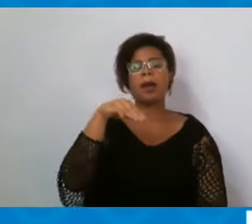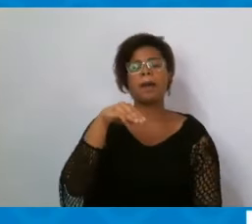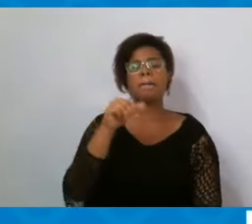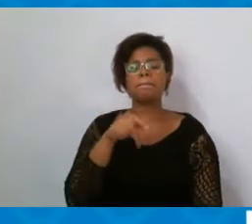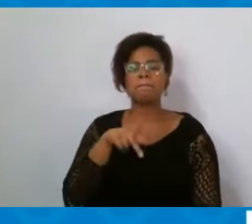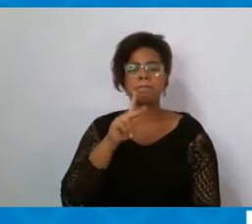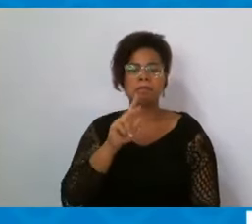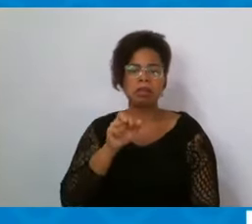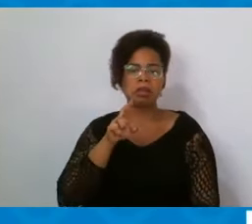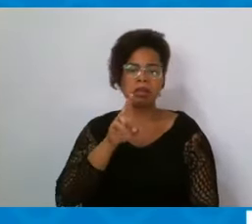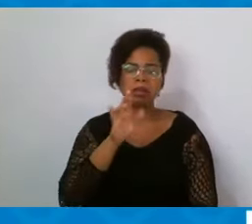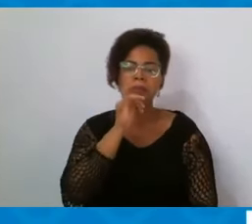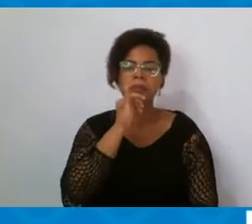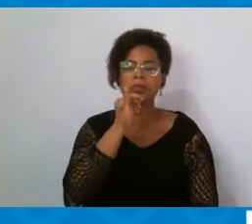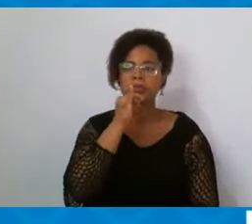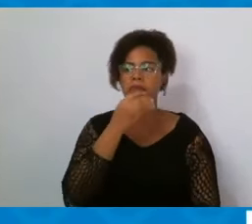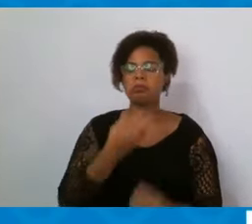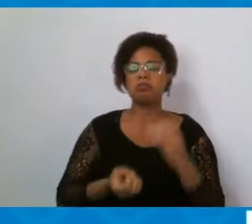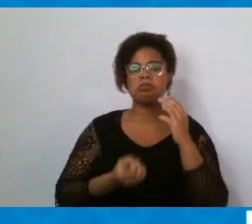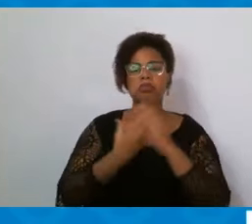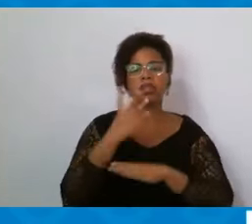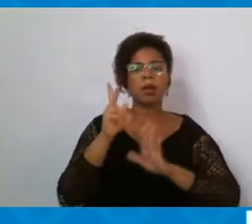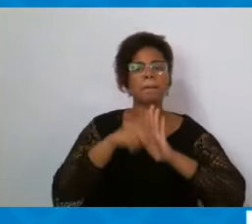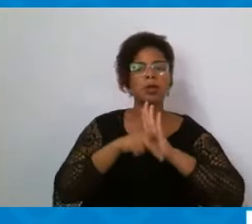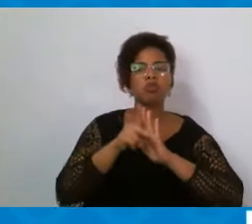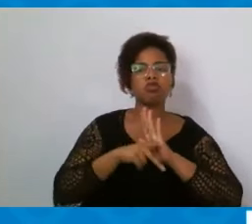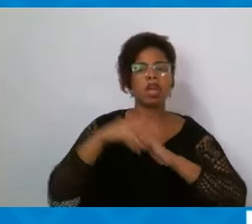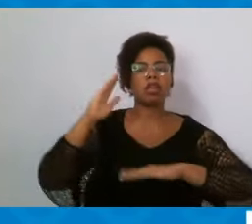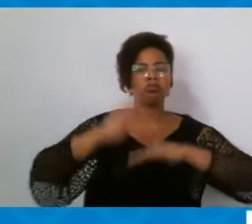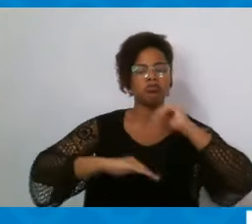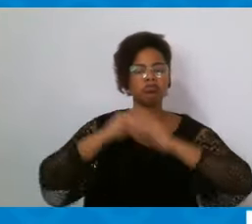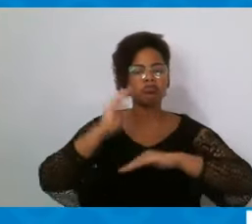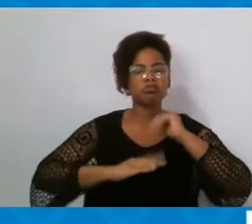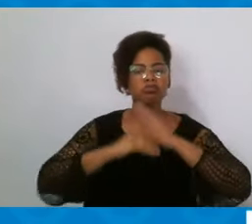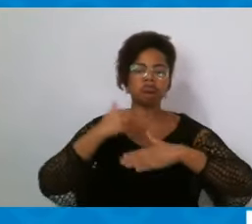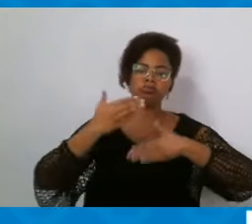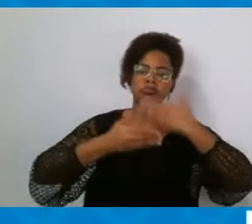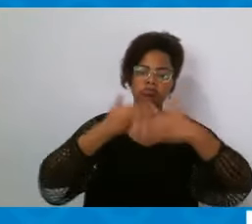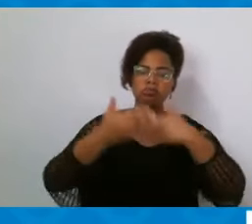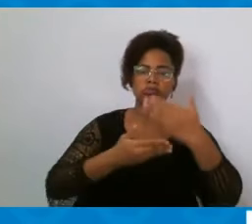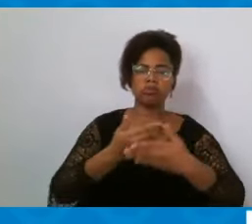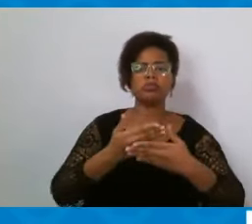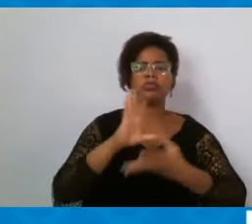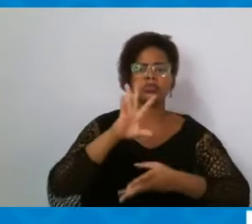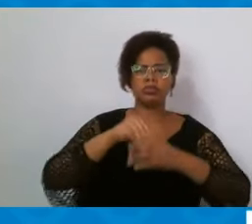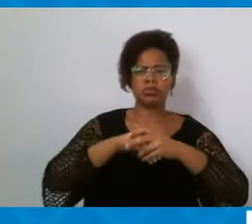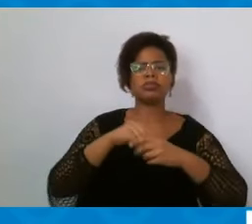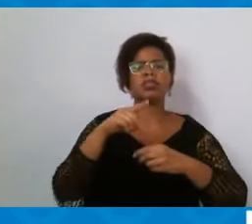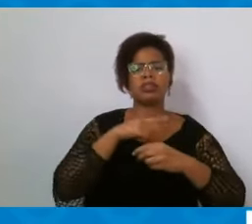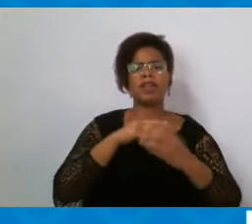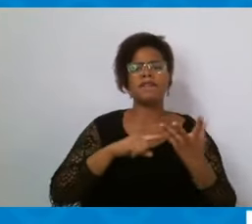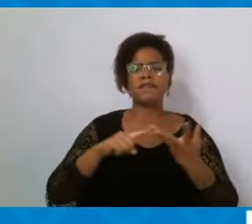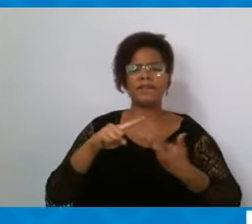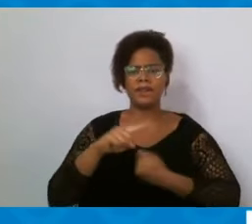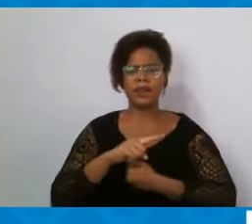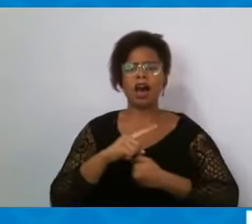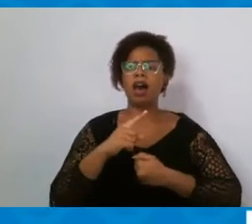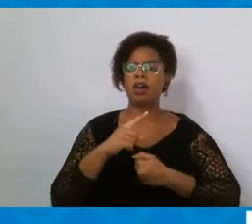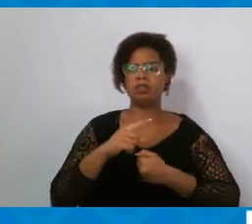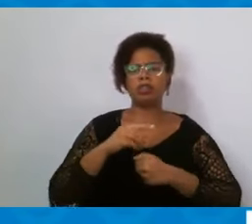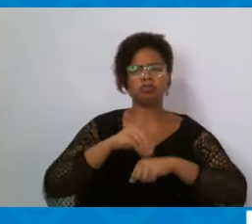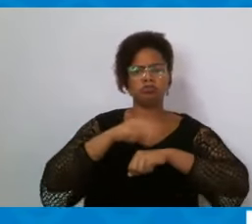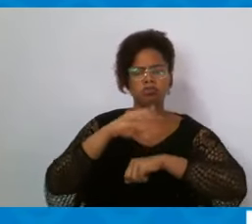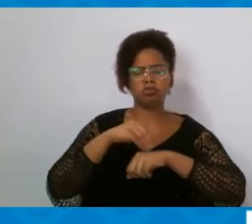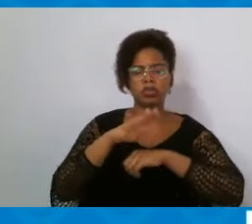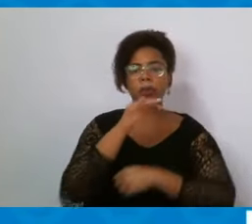desenvolvimento de projetos, né? Porque tem todo um conjunto de abordagens ali. Ultimadamente, são quatro essas